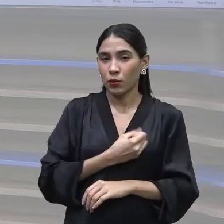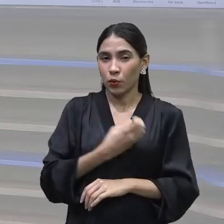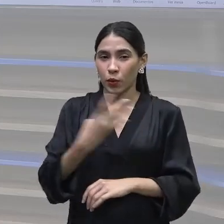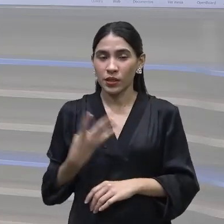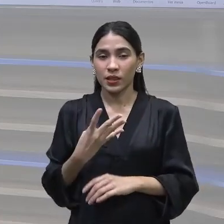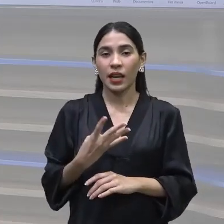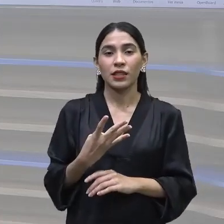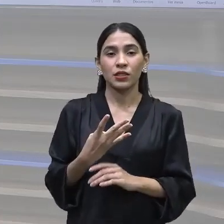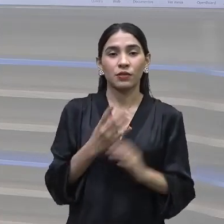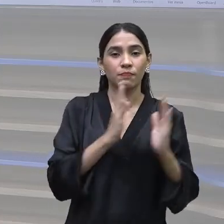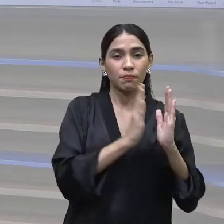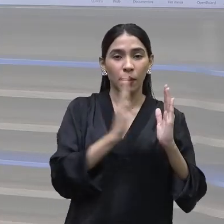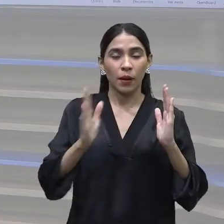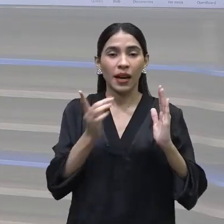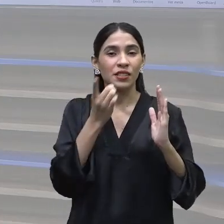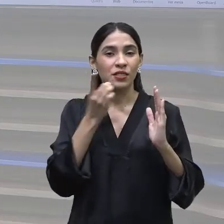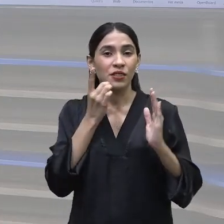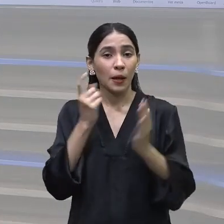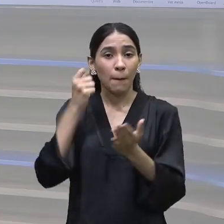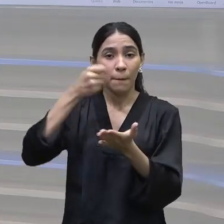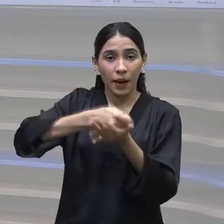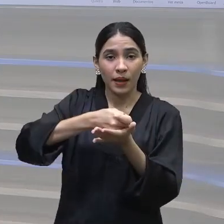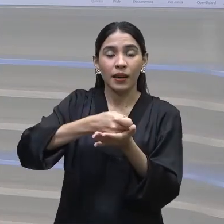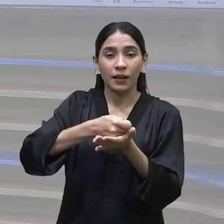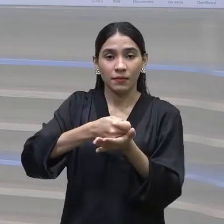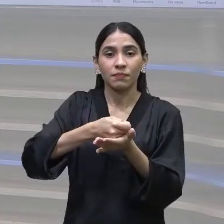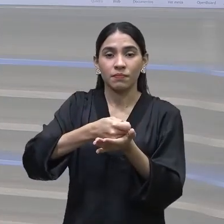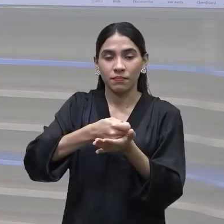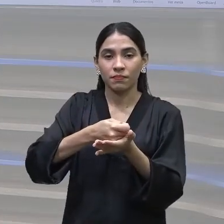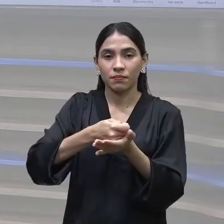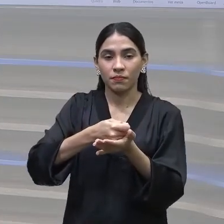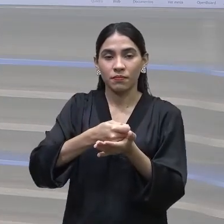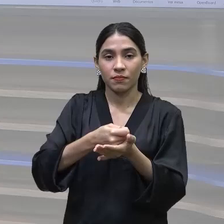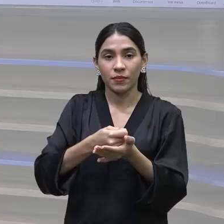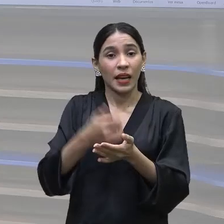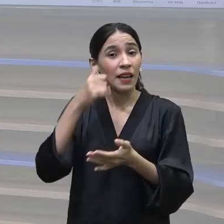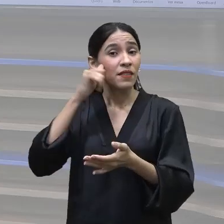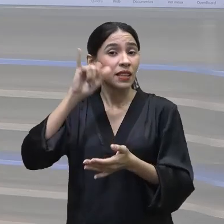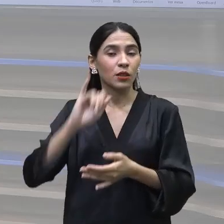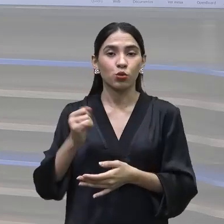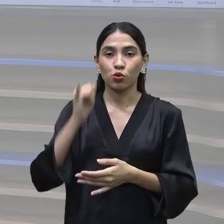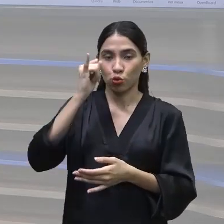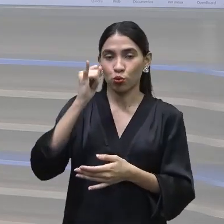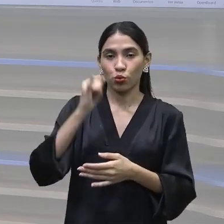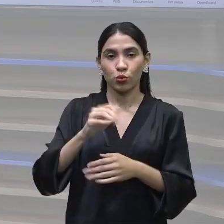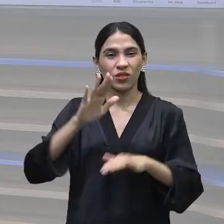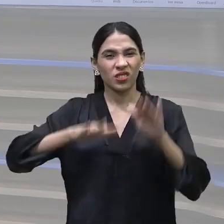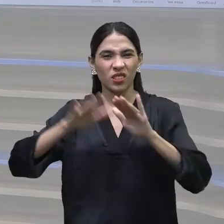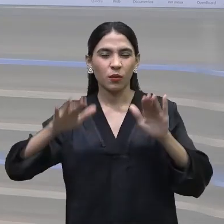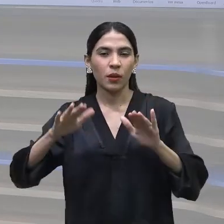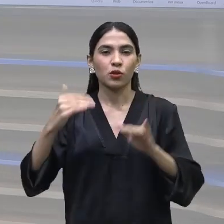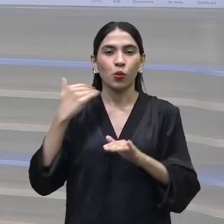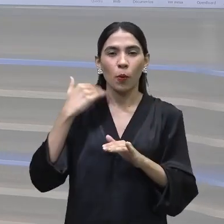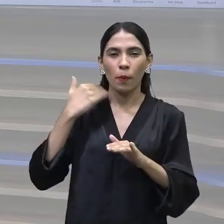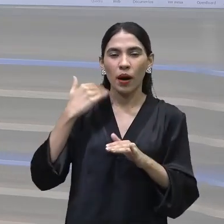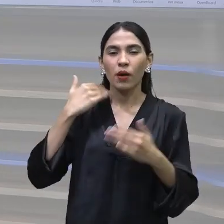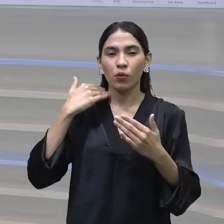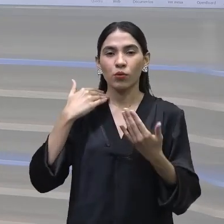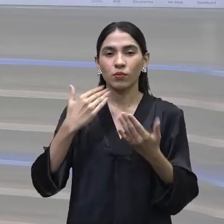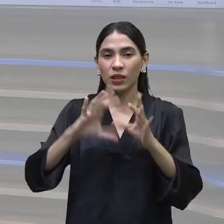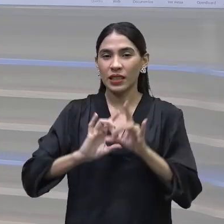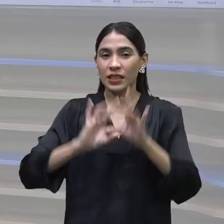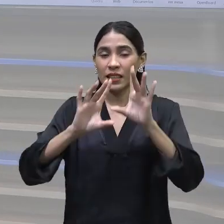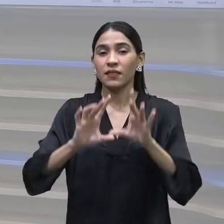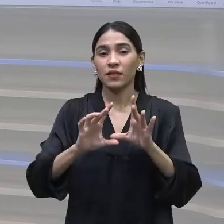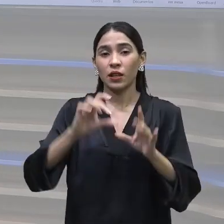dias a pagar esse valor sem que você pague nenhum tipo de juros. Geralmente o banco te dá até 9 dias, tá? Mas